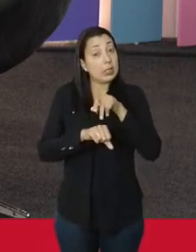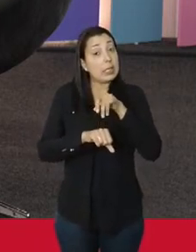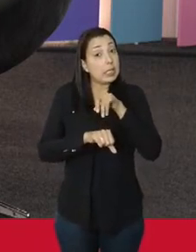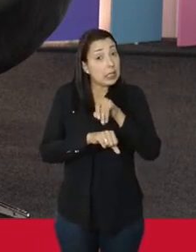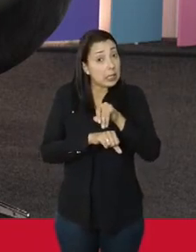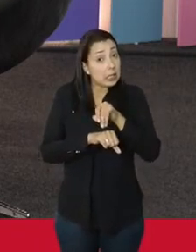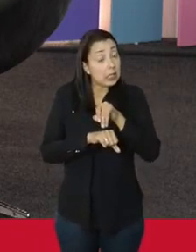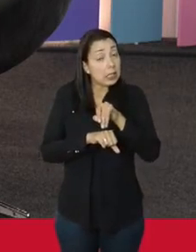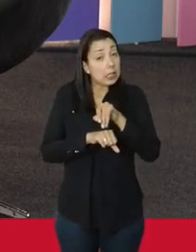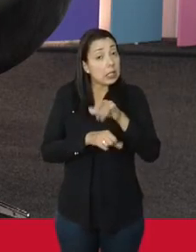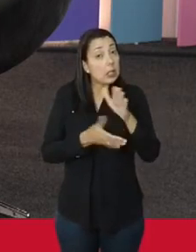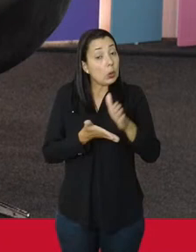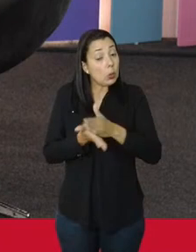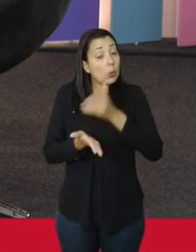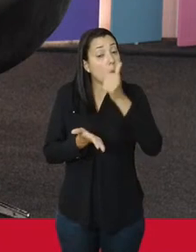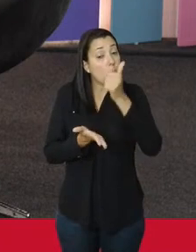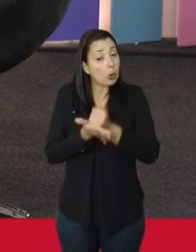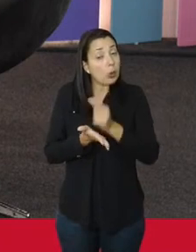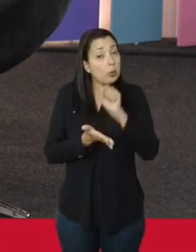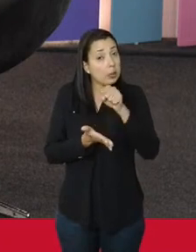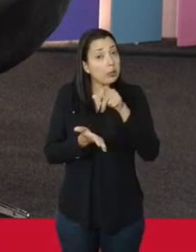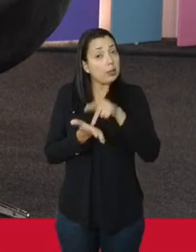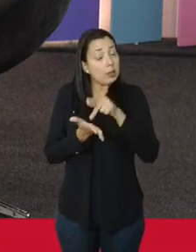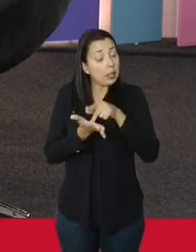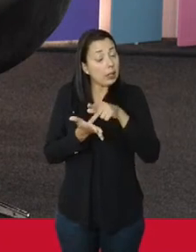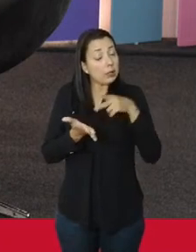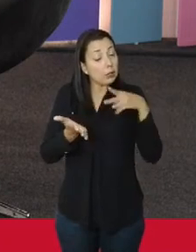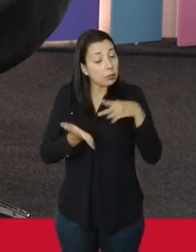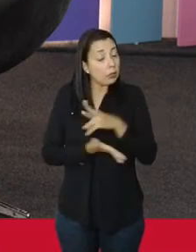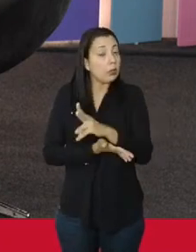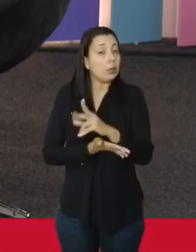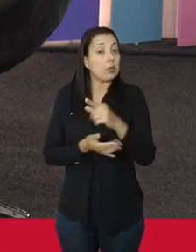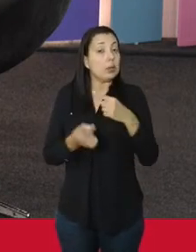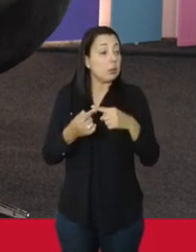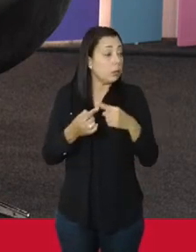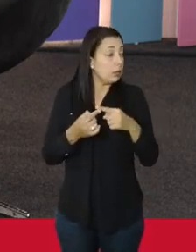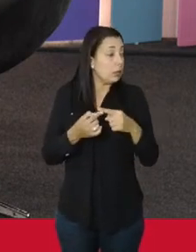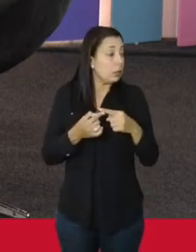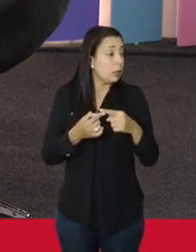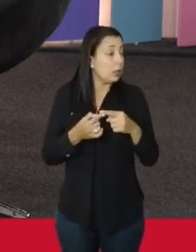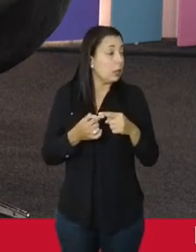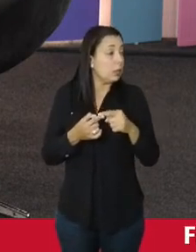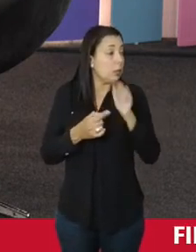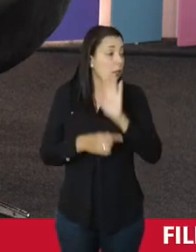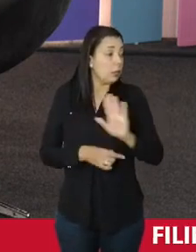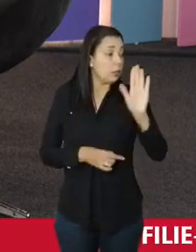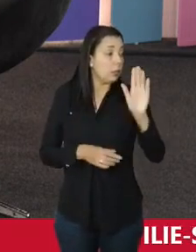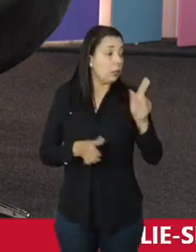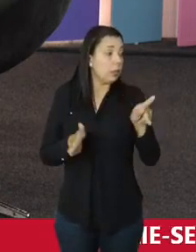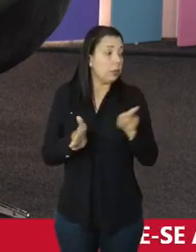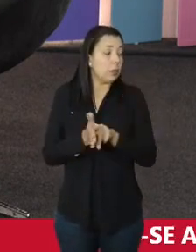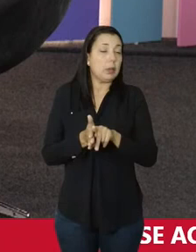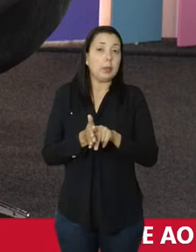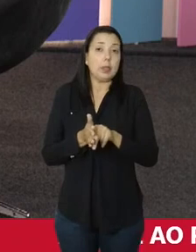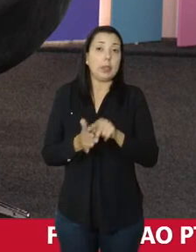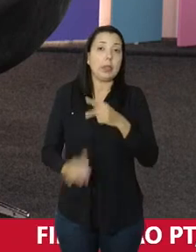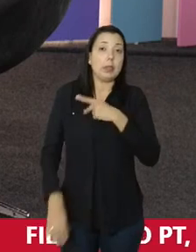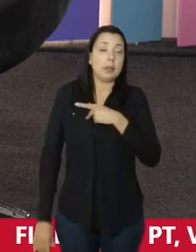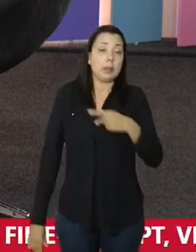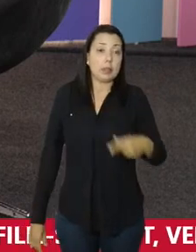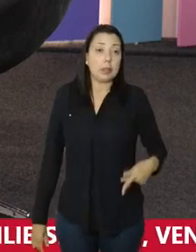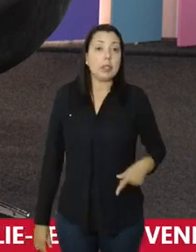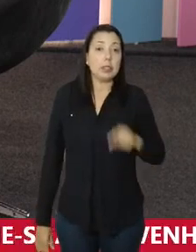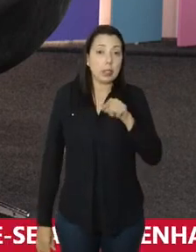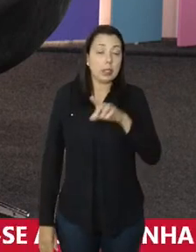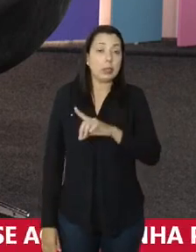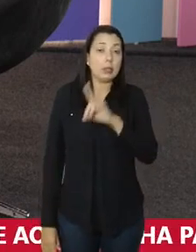se o golpe fosse exatamente perpetrado. Porque, como profetizou a própria presidenta Dilma naquele dia,